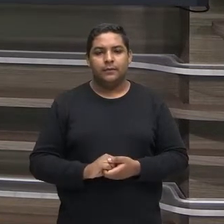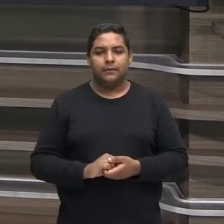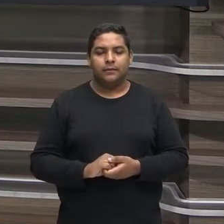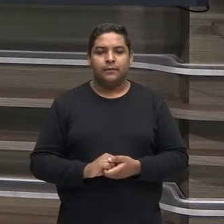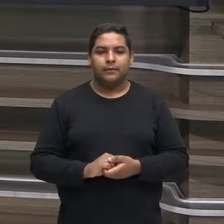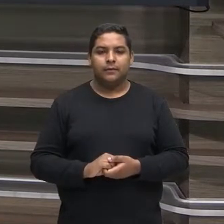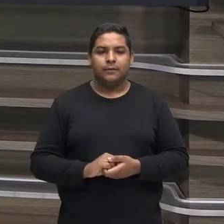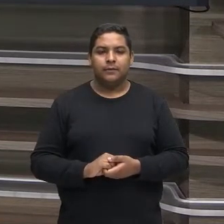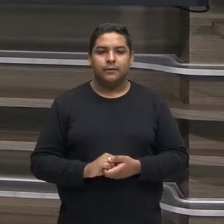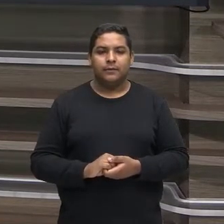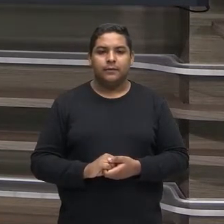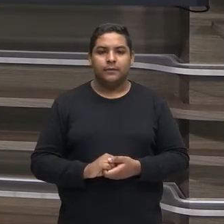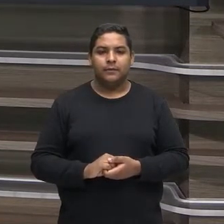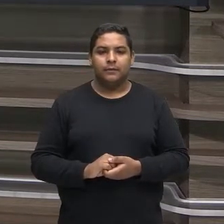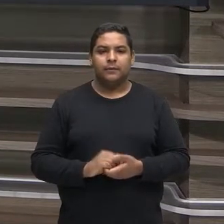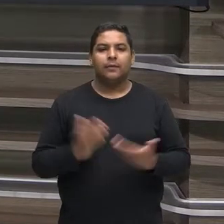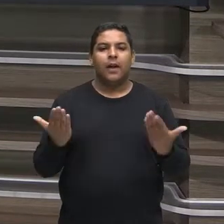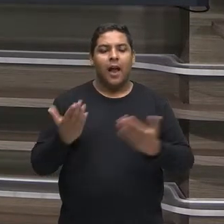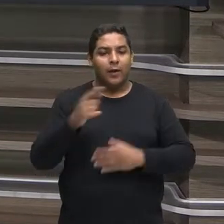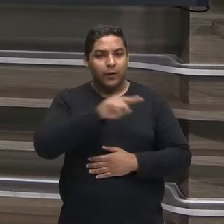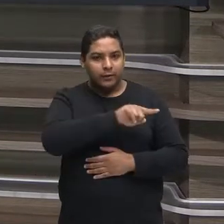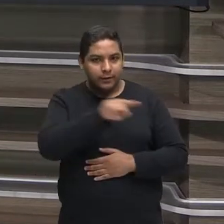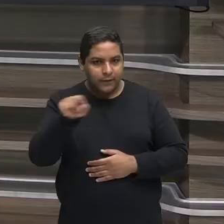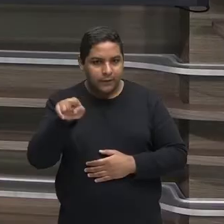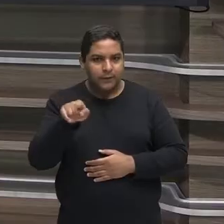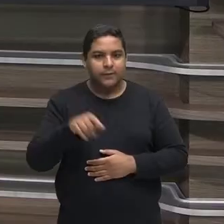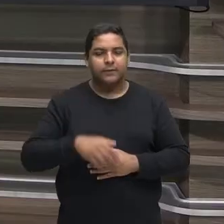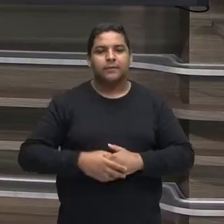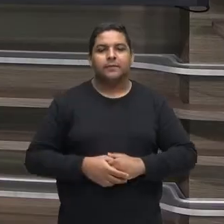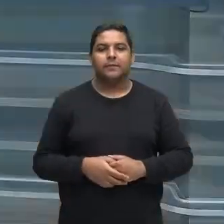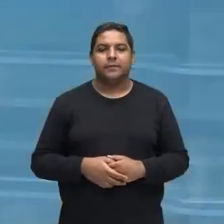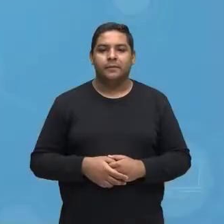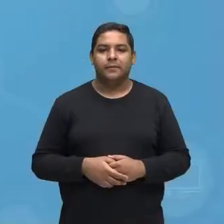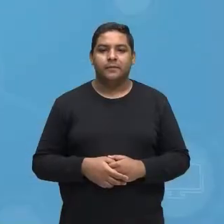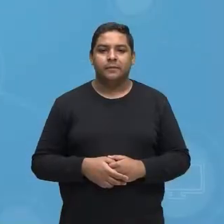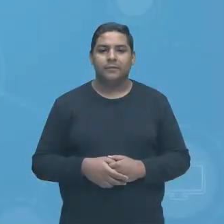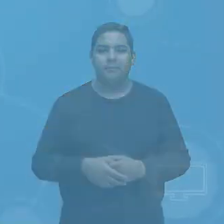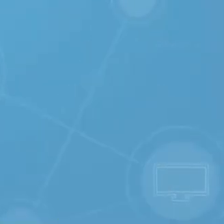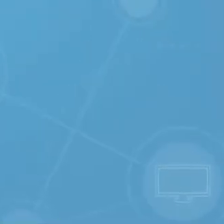o trapézio. Agora é com você. Vai!